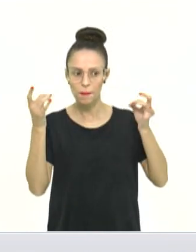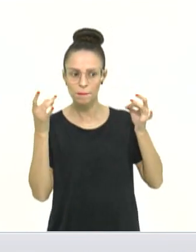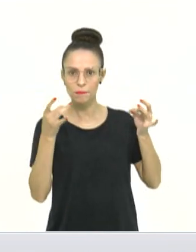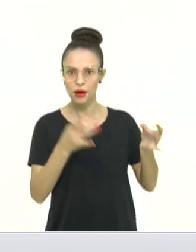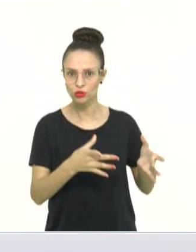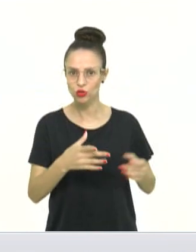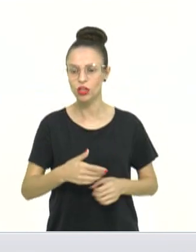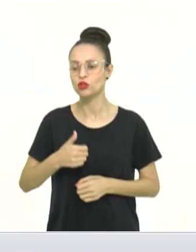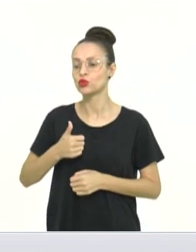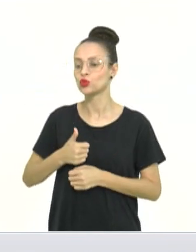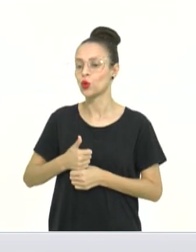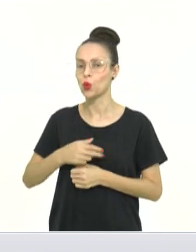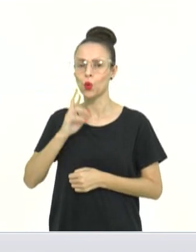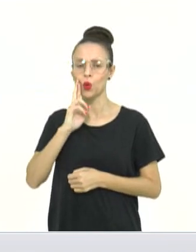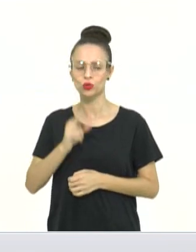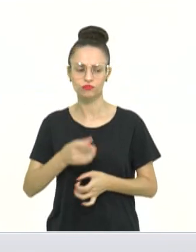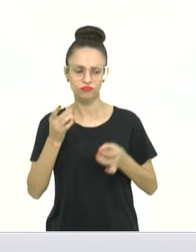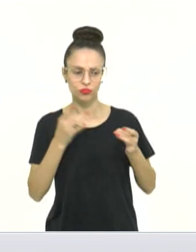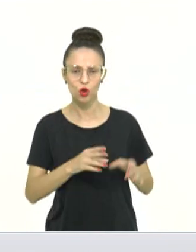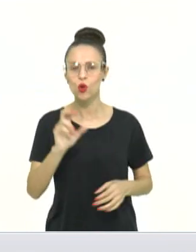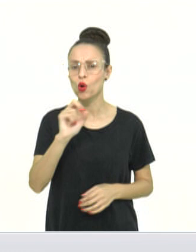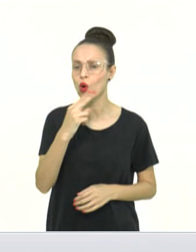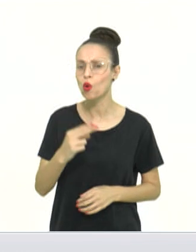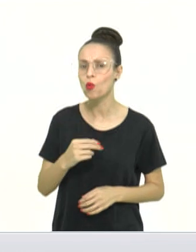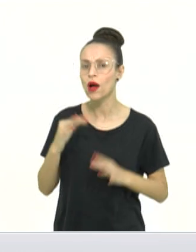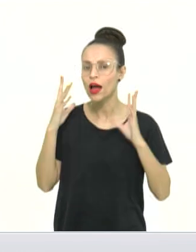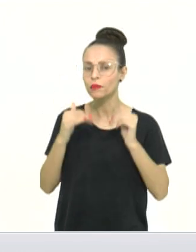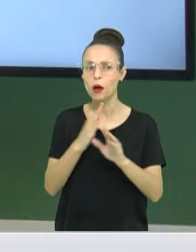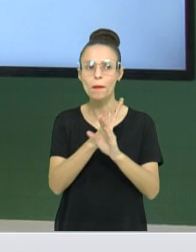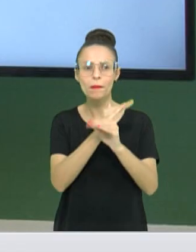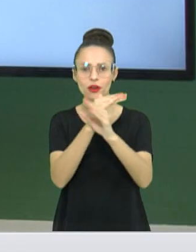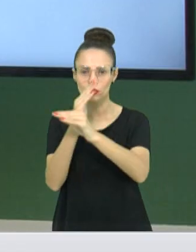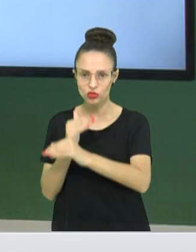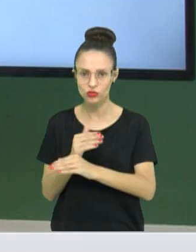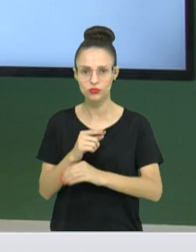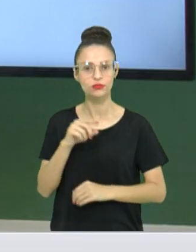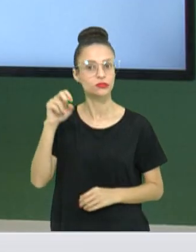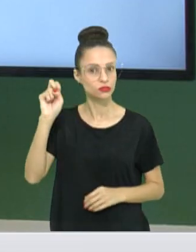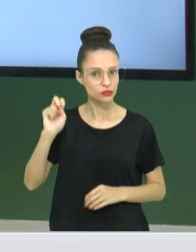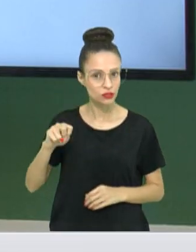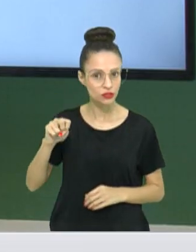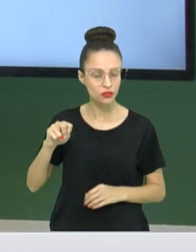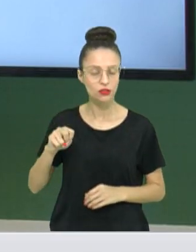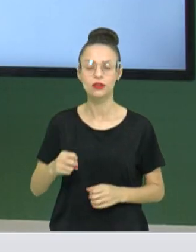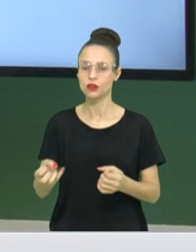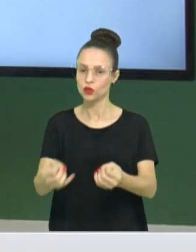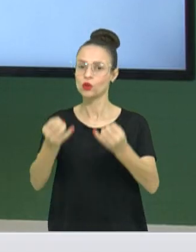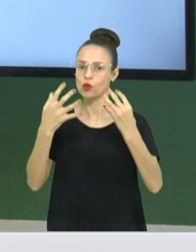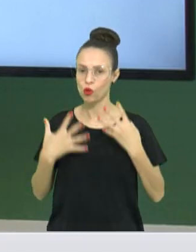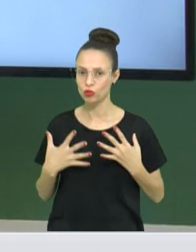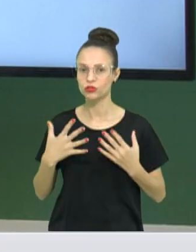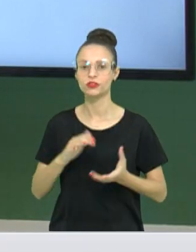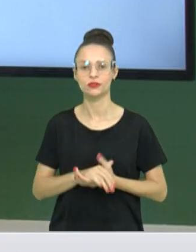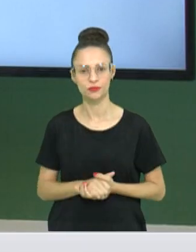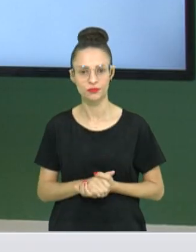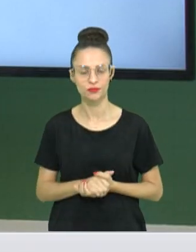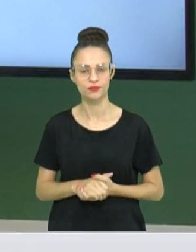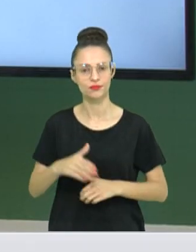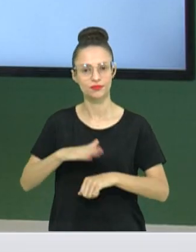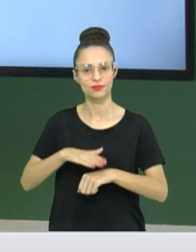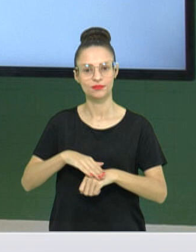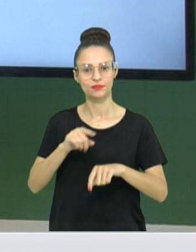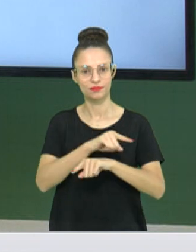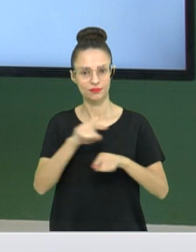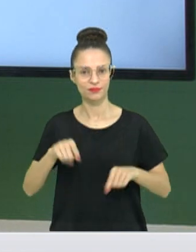pelo seu dono ou de algum animalzinho perdido? Se sim, conte-nos por escrito. Um tempinho